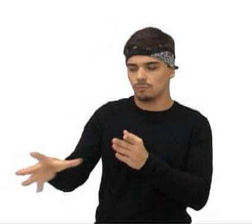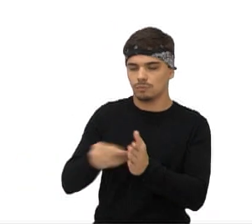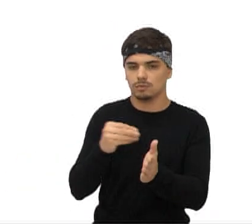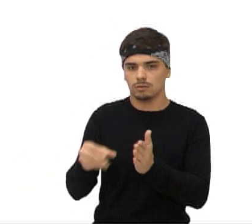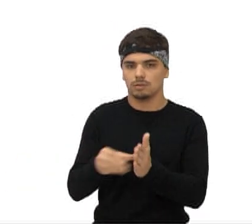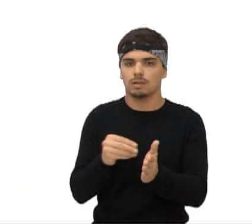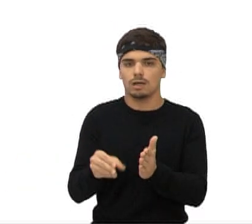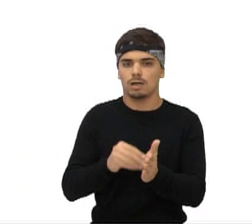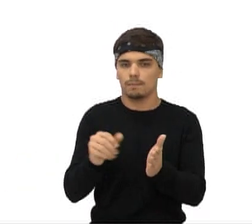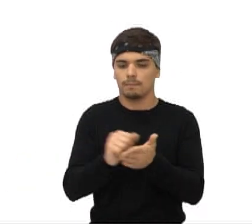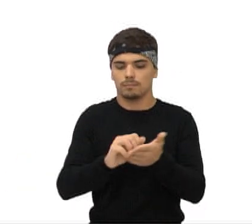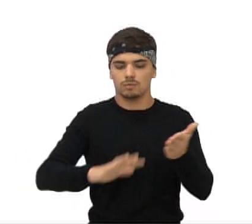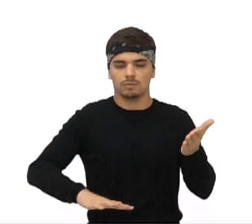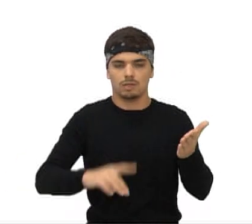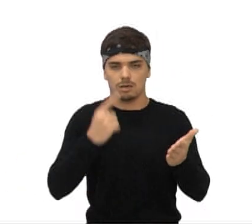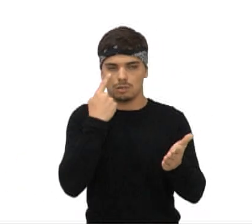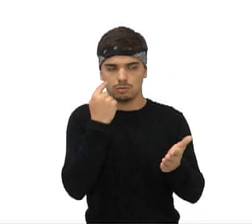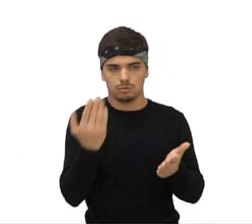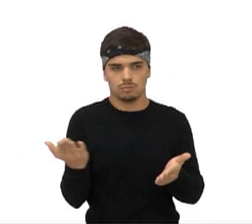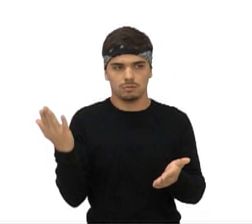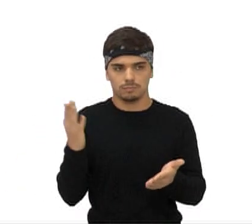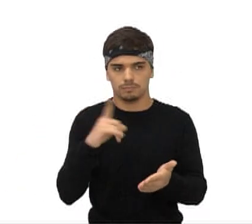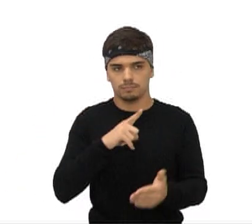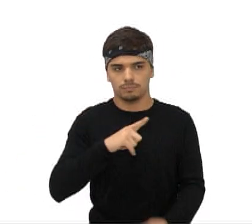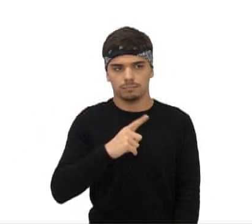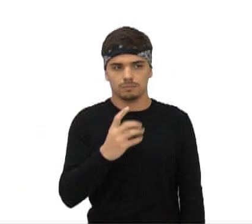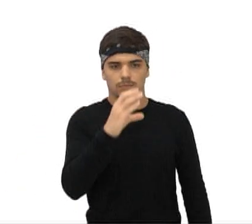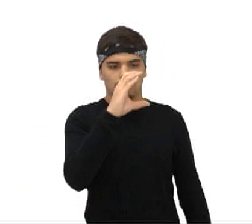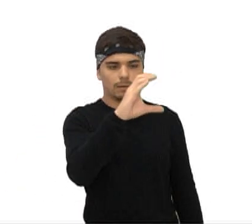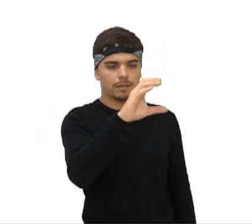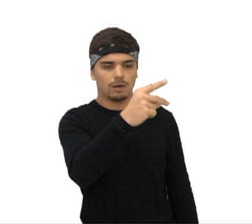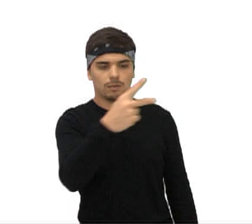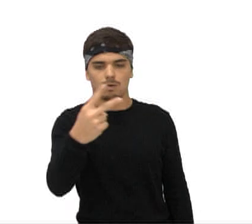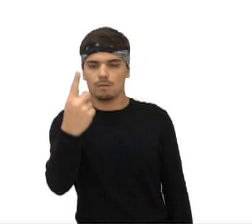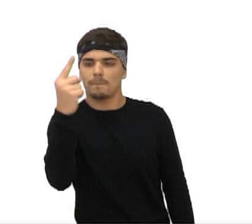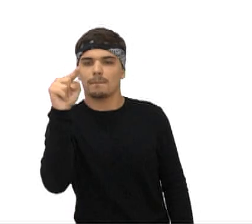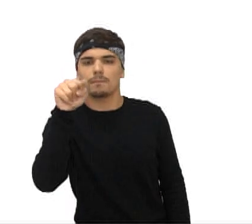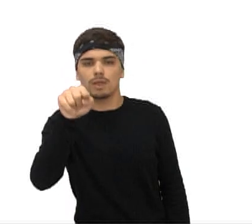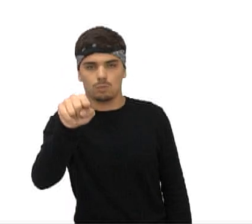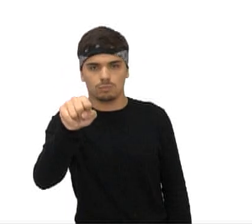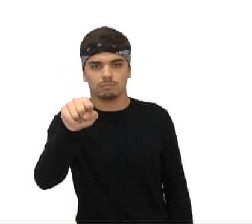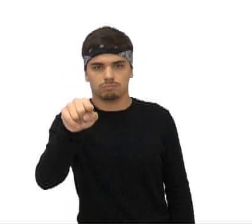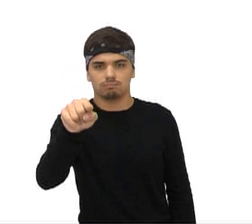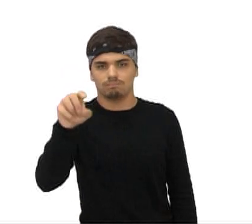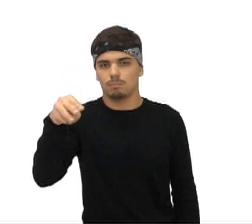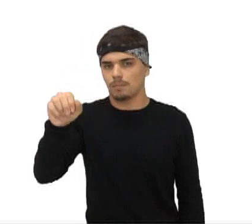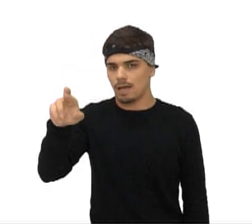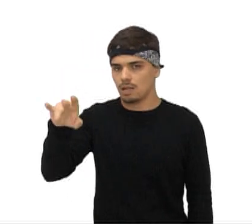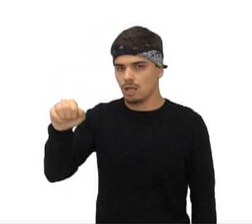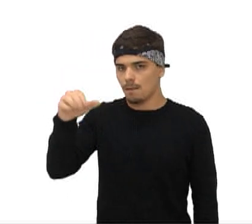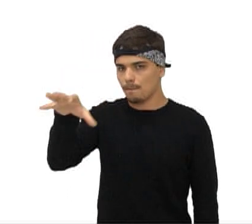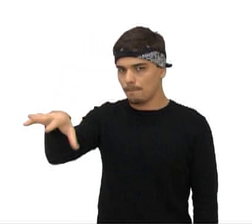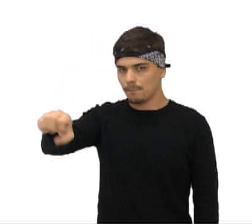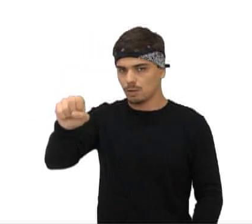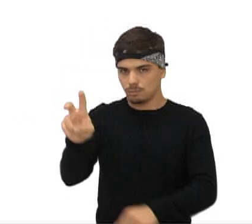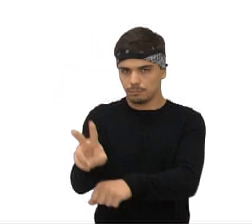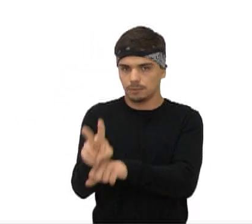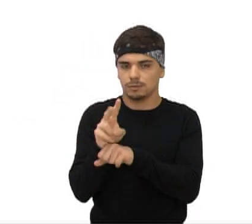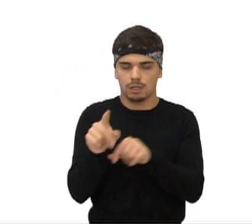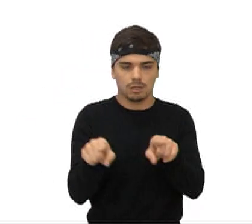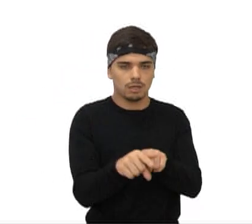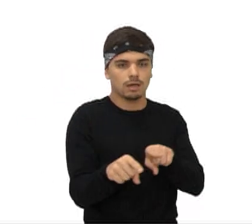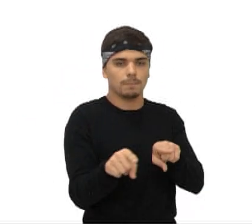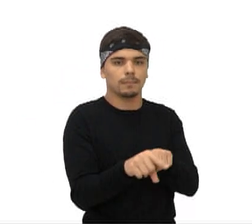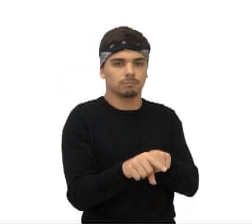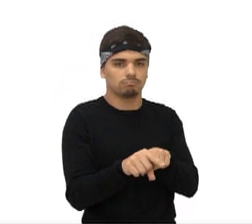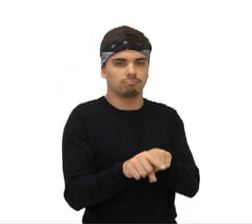dados que ele me deu. Então, o meu capital é o R$1.000, né, que a Maria pegou. A minha